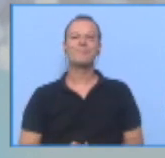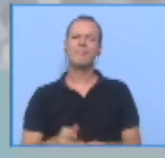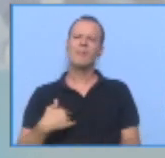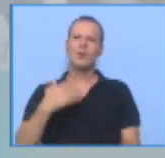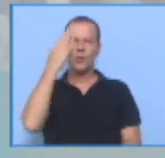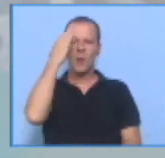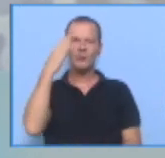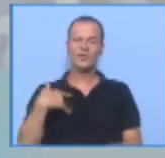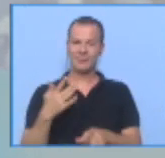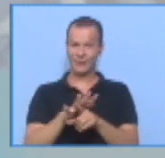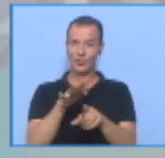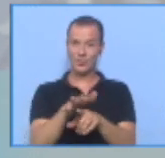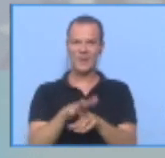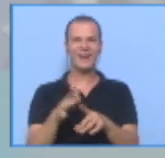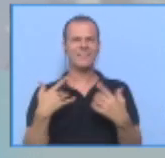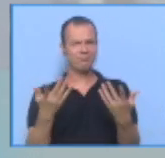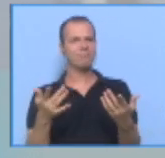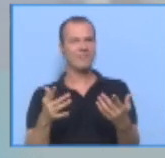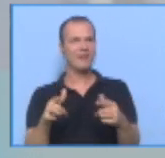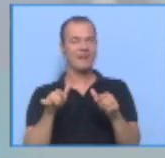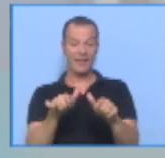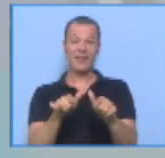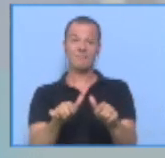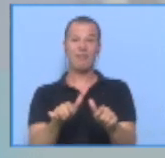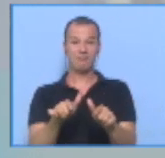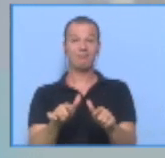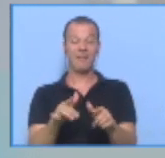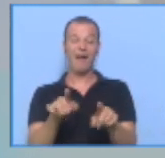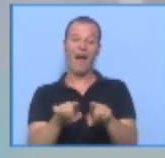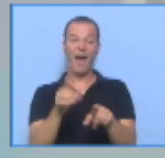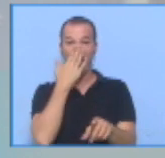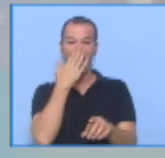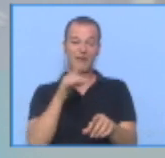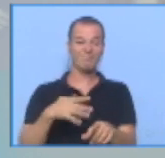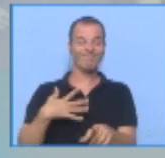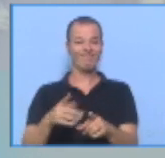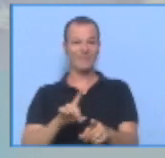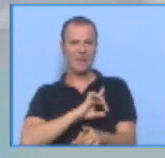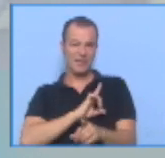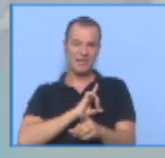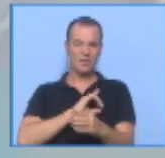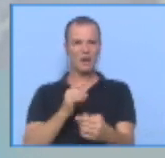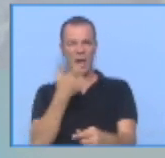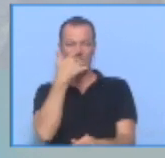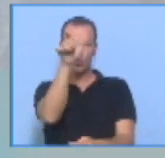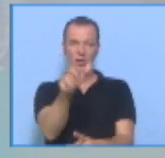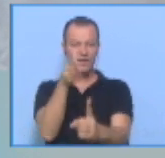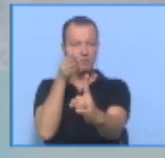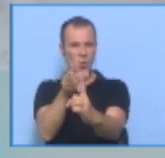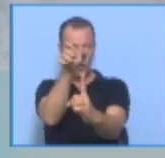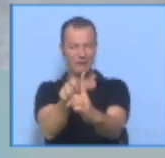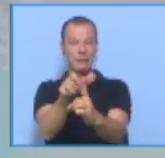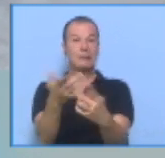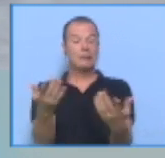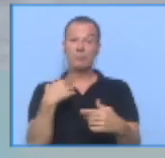acredito que a inspirar seja uma visão mais institucional, seja esta mais pessoal, ou mais centrada no indivíduo. Estão sempre os